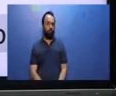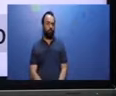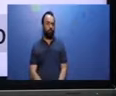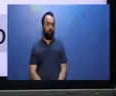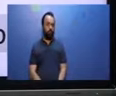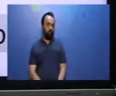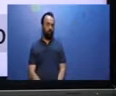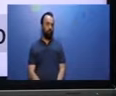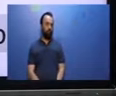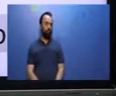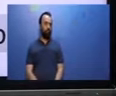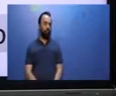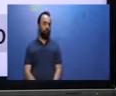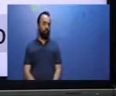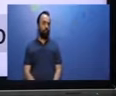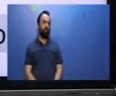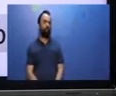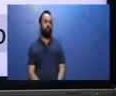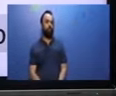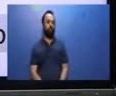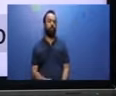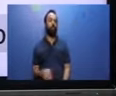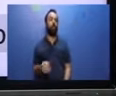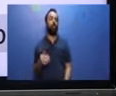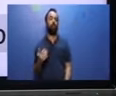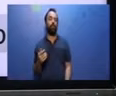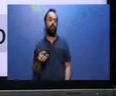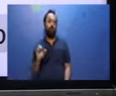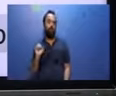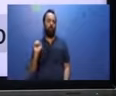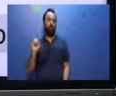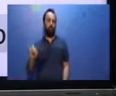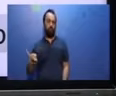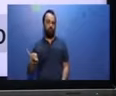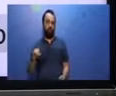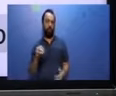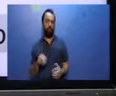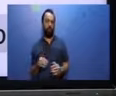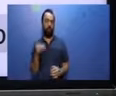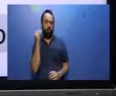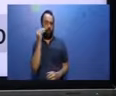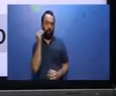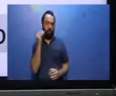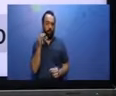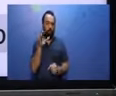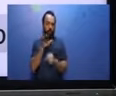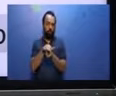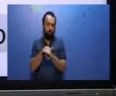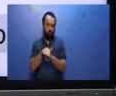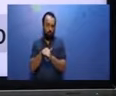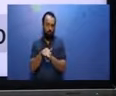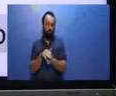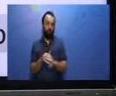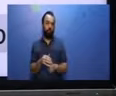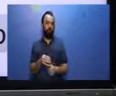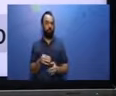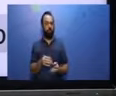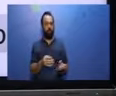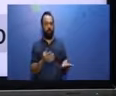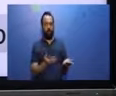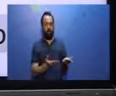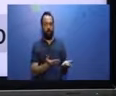que foi feita e esse experimento tivesse sido feito no ambiente fechado com certeza né teríamos aqui